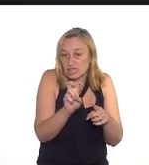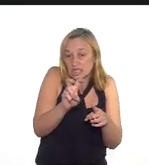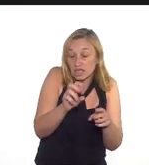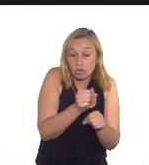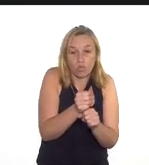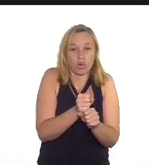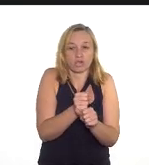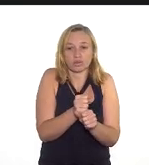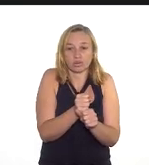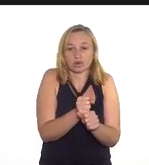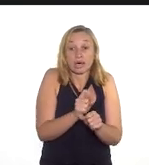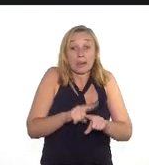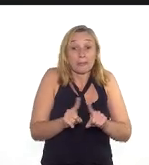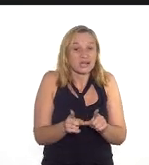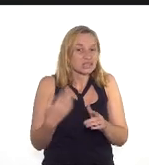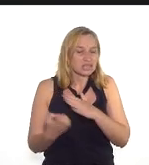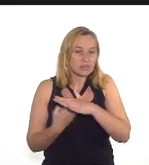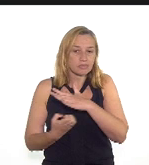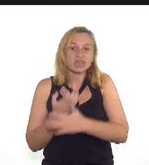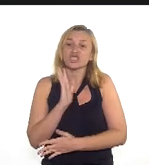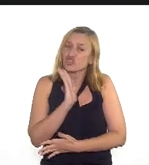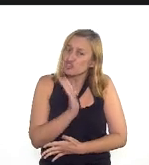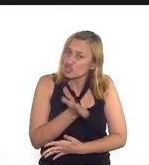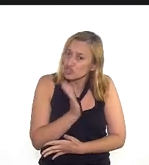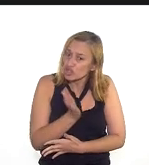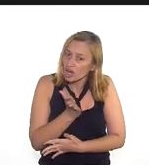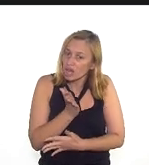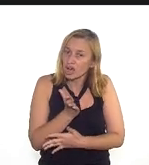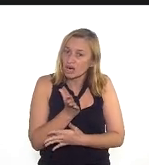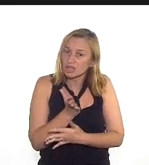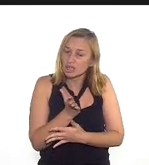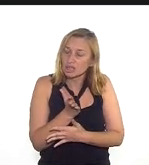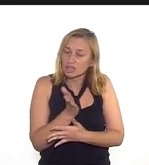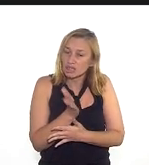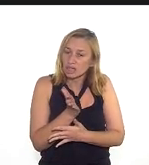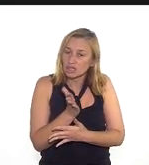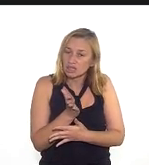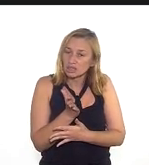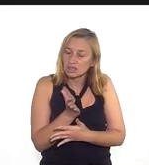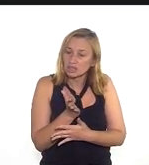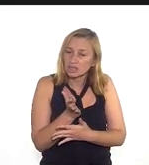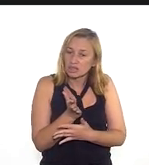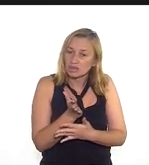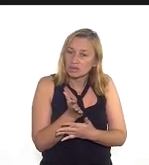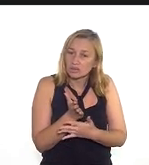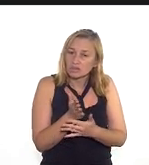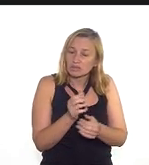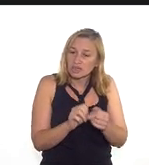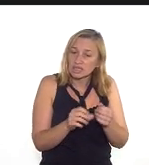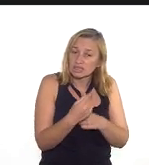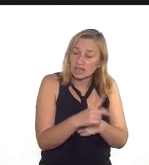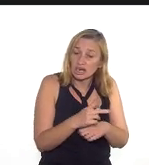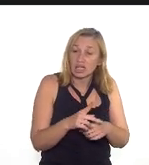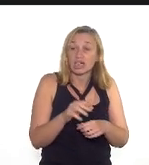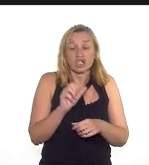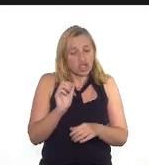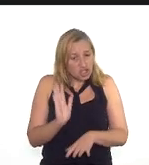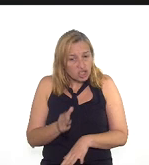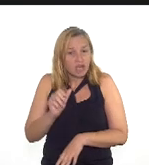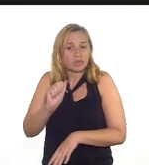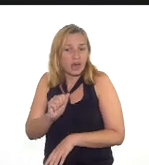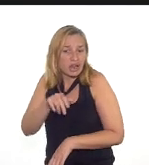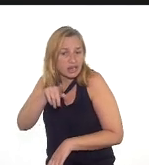daqui a 5 anos, mas as empresas já estão gastando nelas. Em tese, elas já poderiam, pela ANP, já